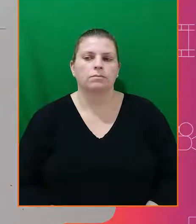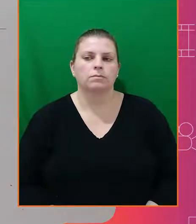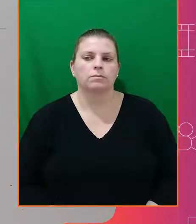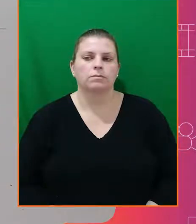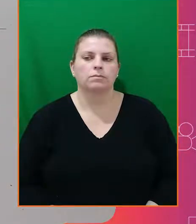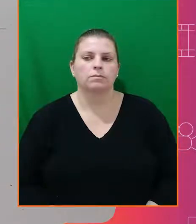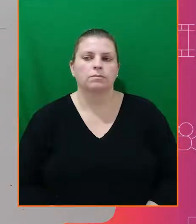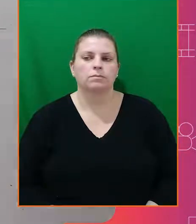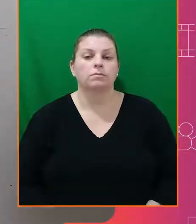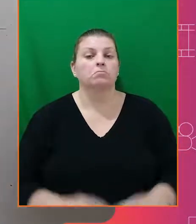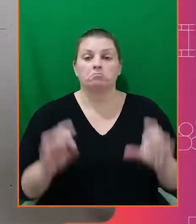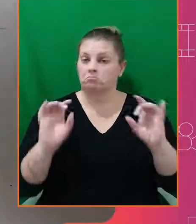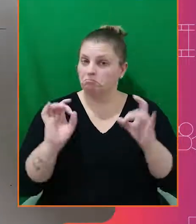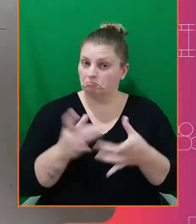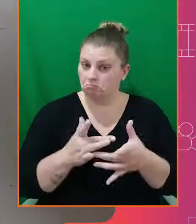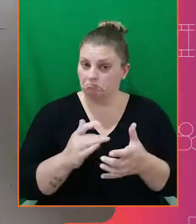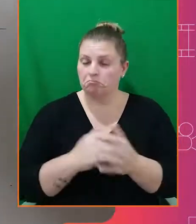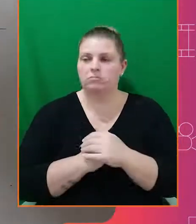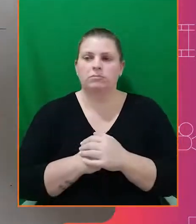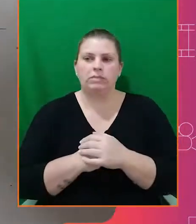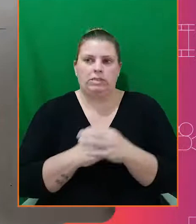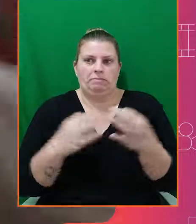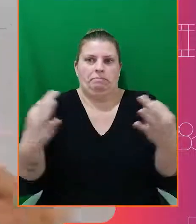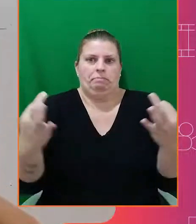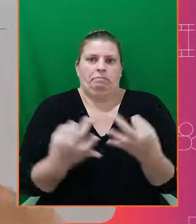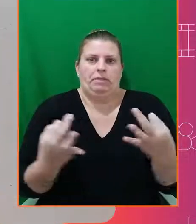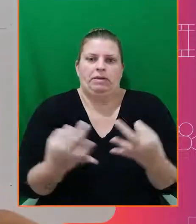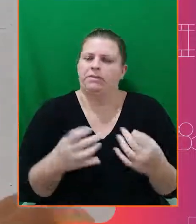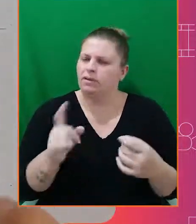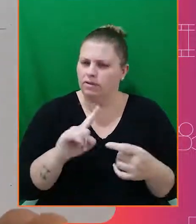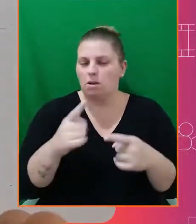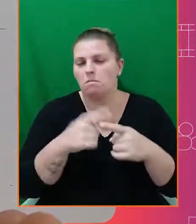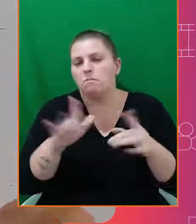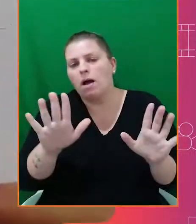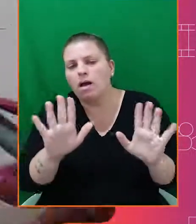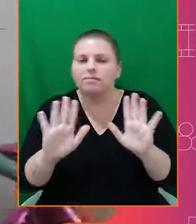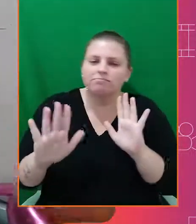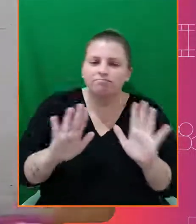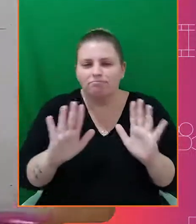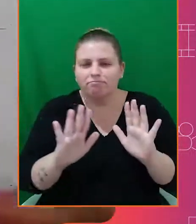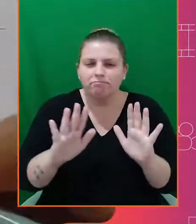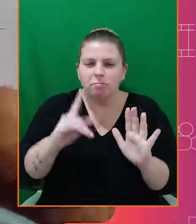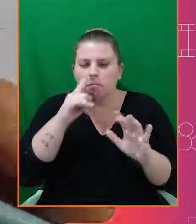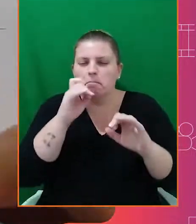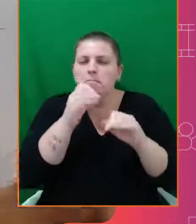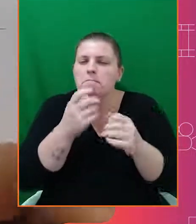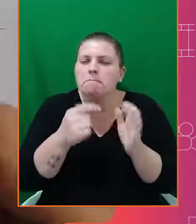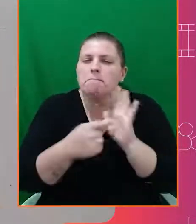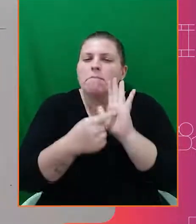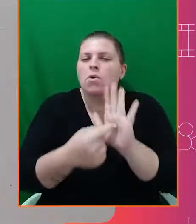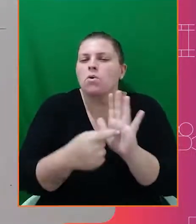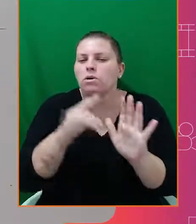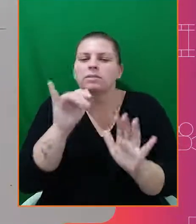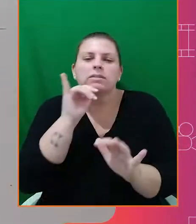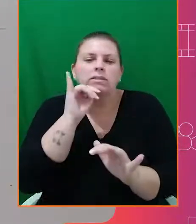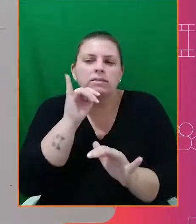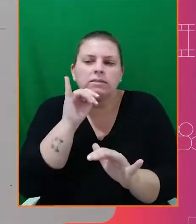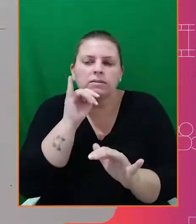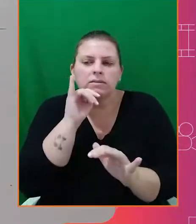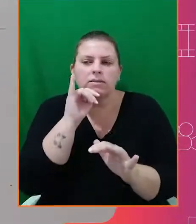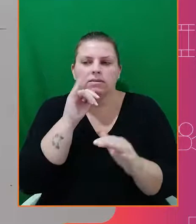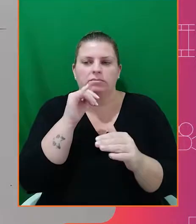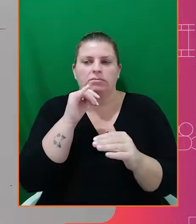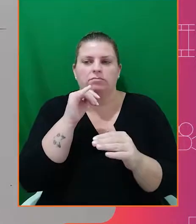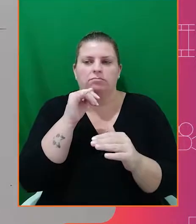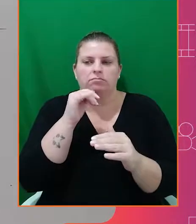Pronto, não tá perfeito, mas dá pra ter uma boa ideia da sensação de perspectiva